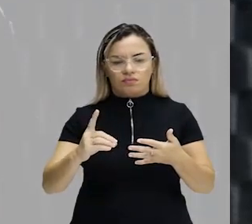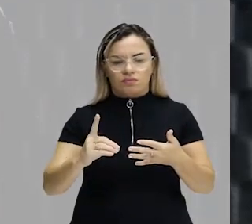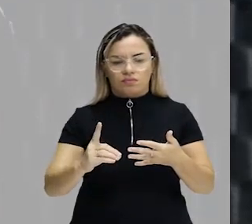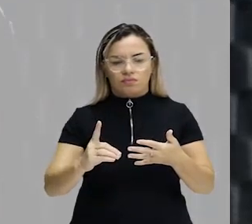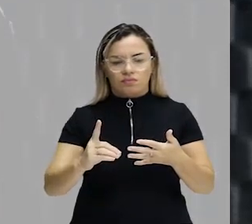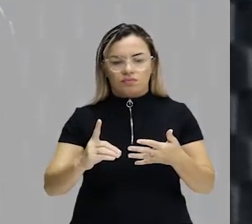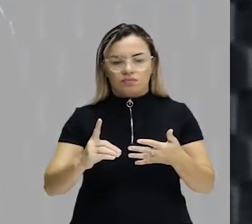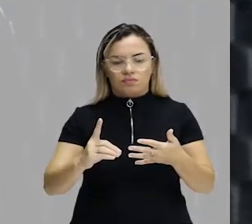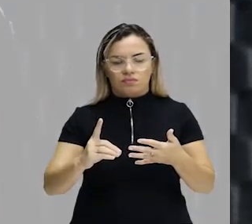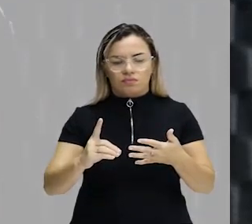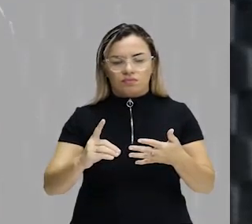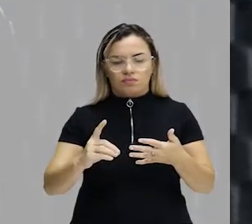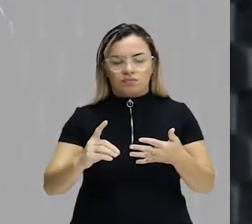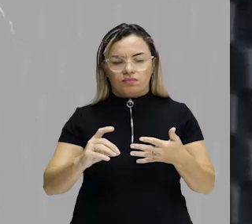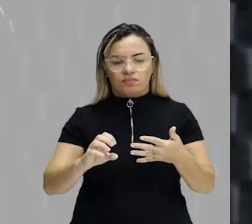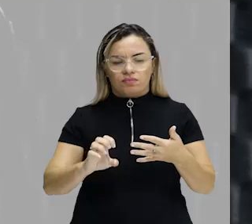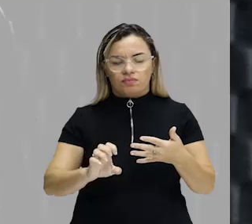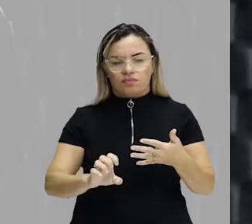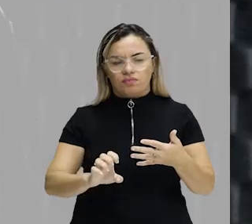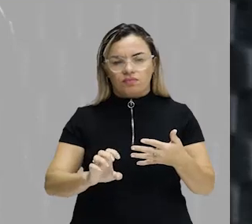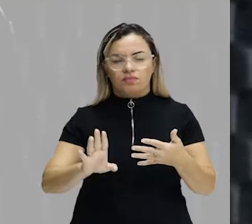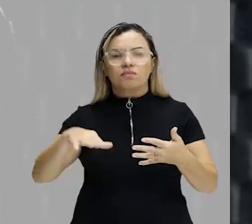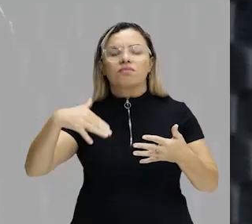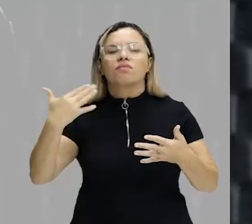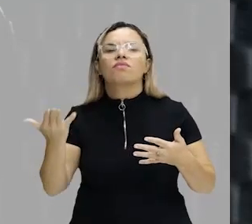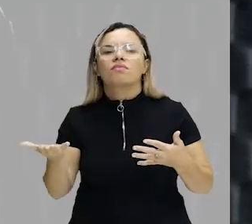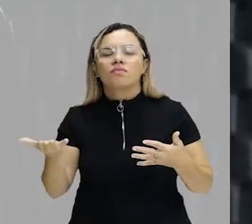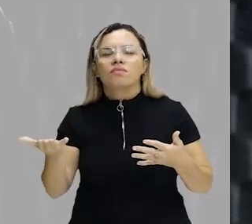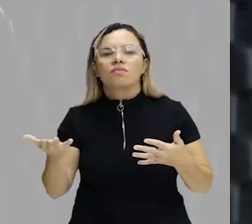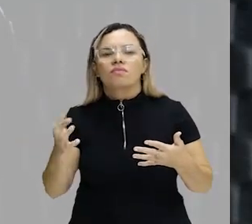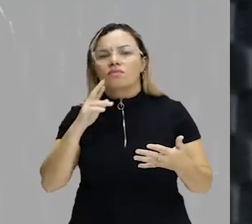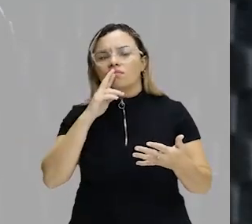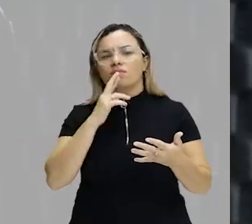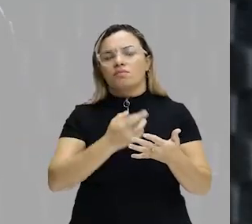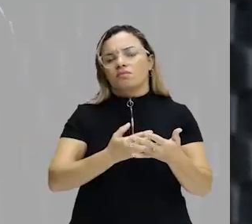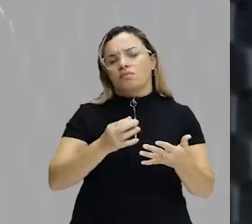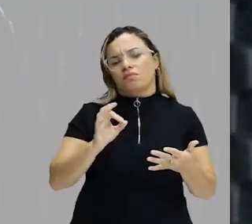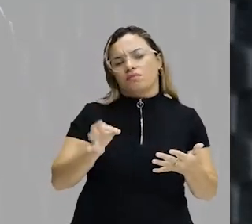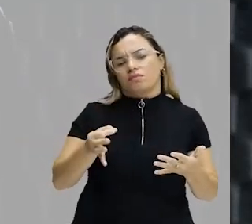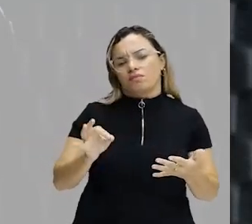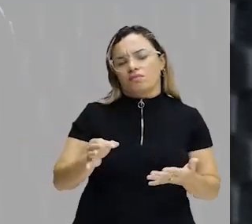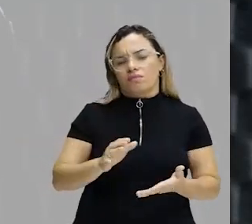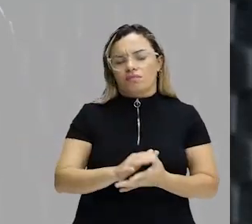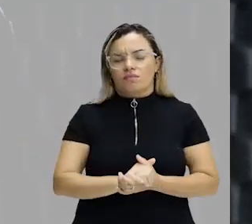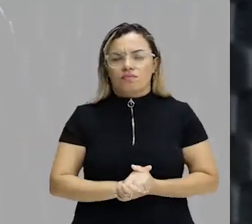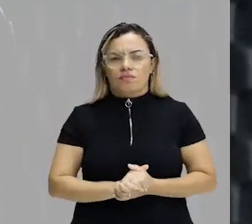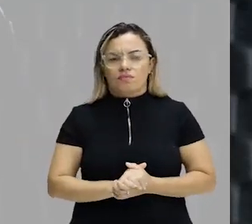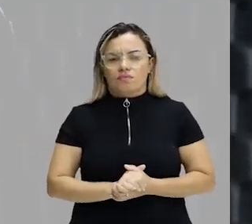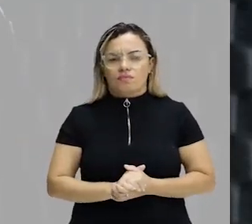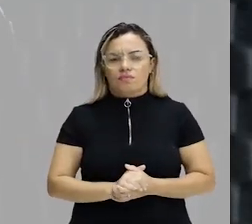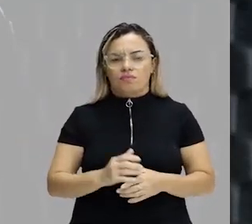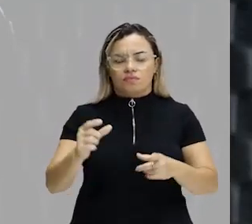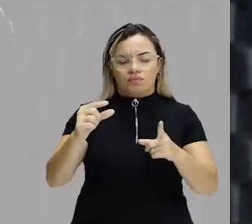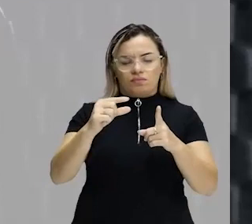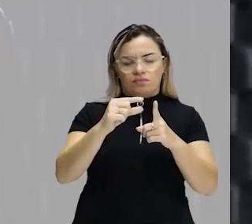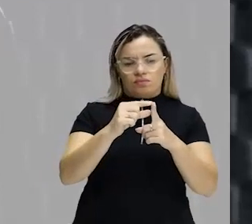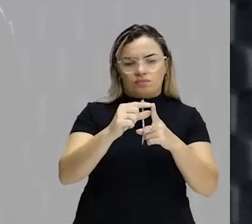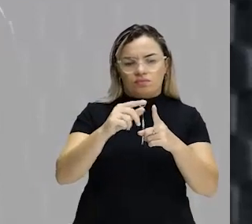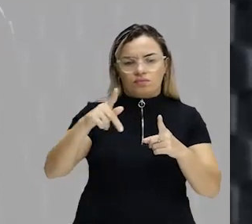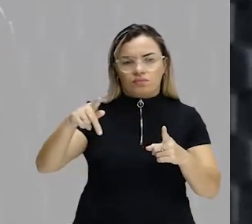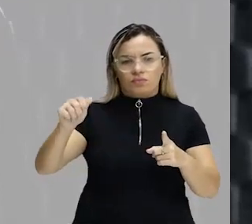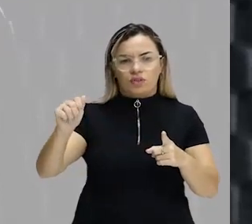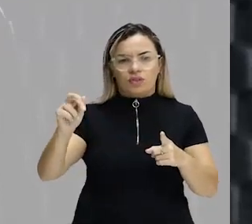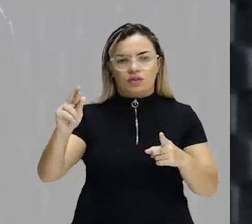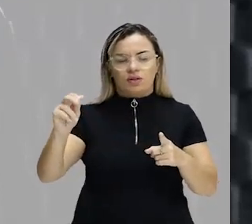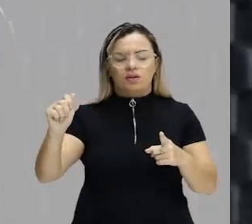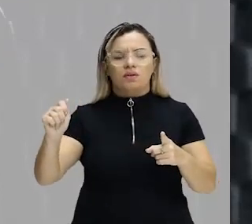aqui? E aí? Ou todas elas? Repetindo. A palavra para aqui está destacada. Ela